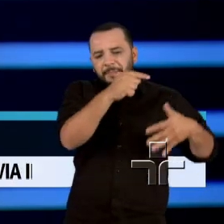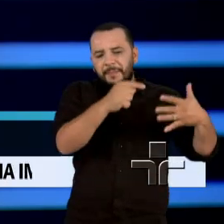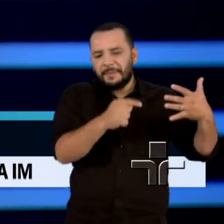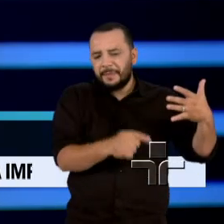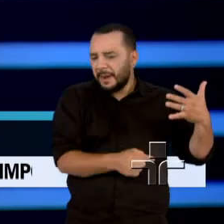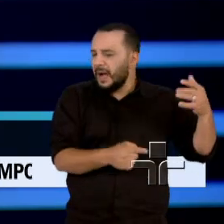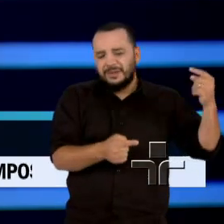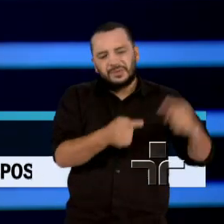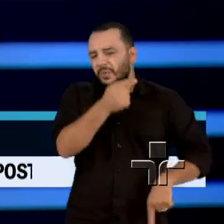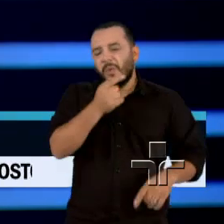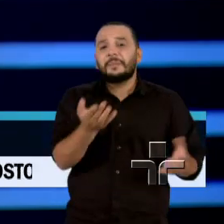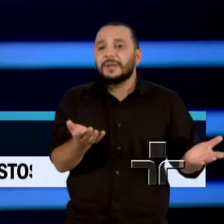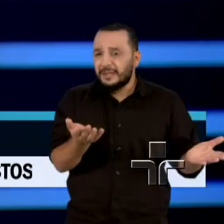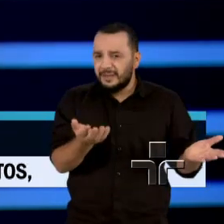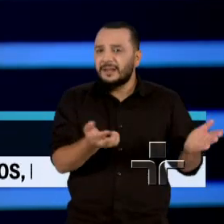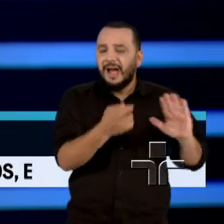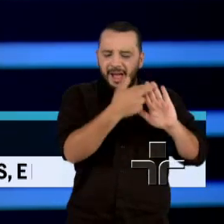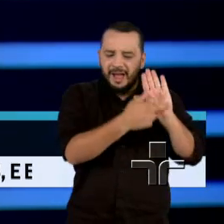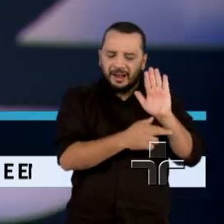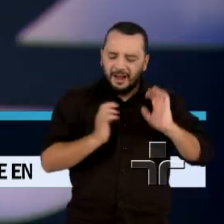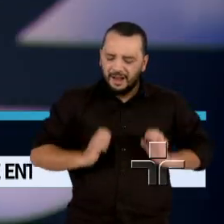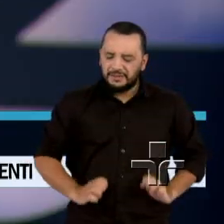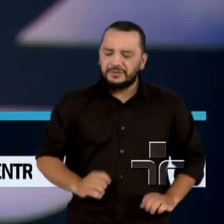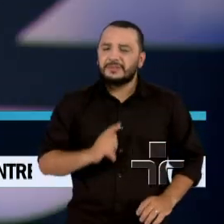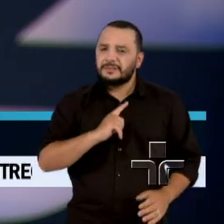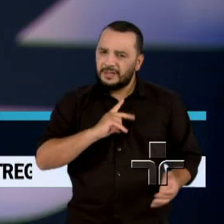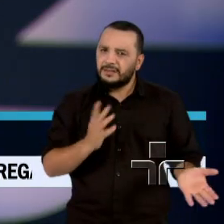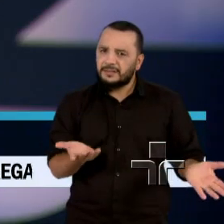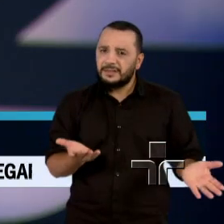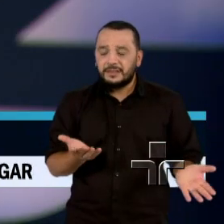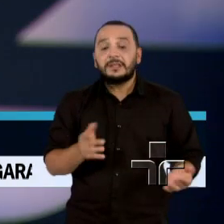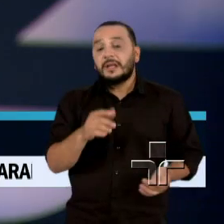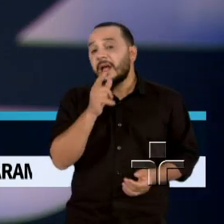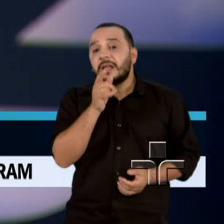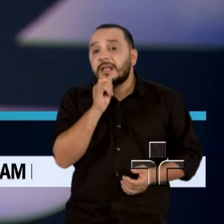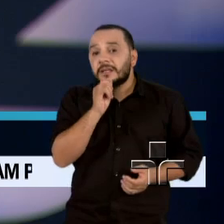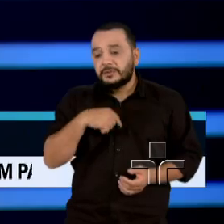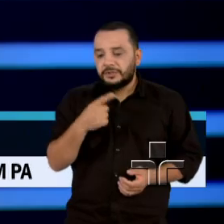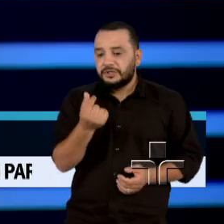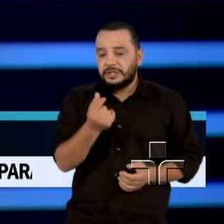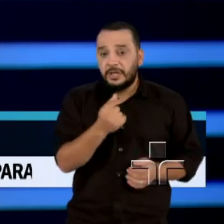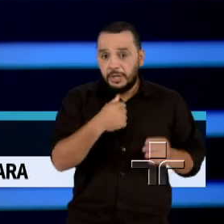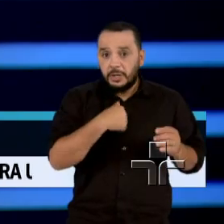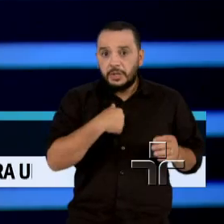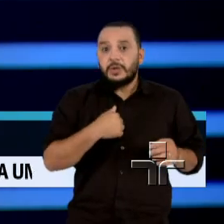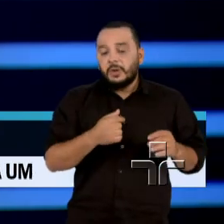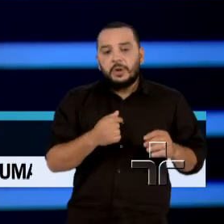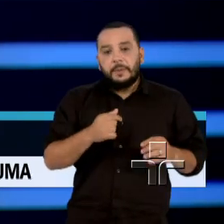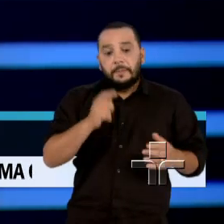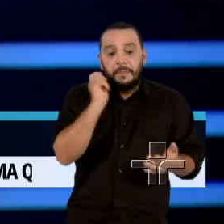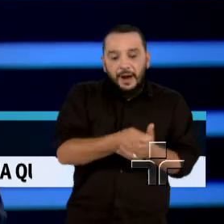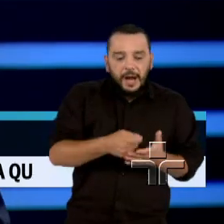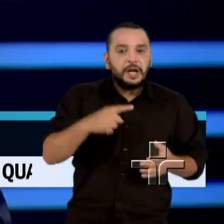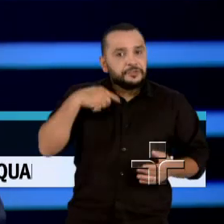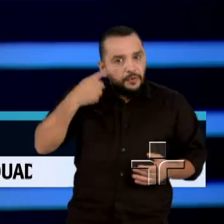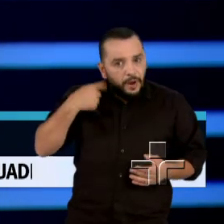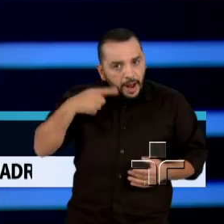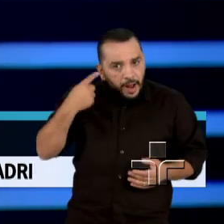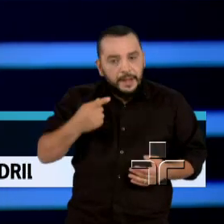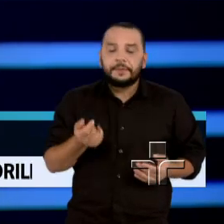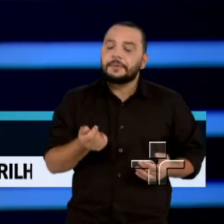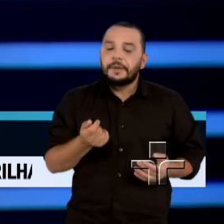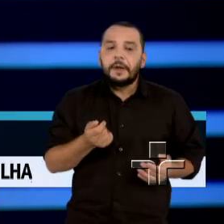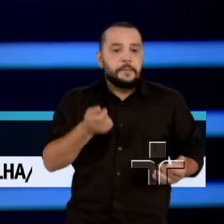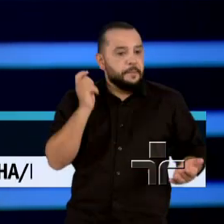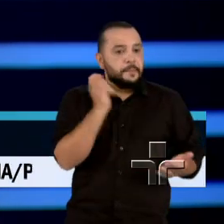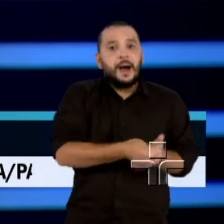vista, vamos dizer, desse princípio orientador do fundo eleitoral, que é usar para se defender na justiça, com advogados, que é usar para